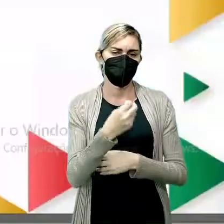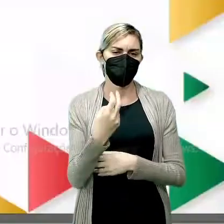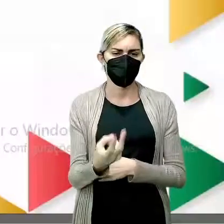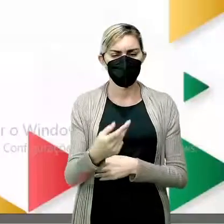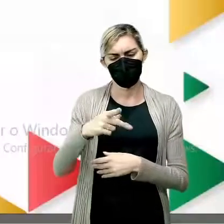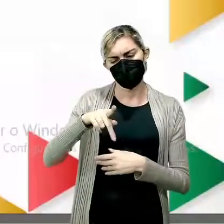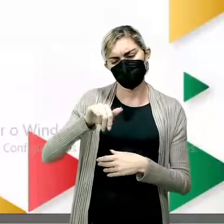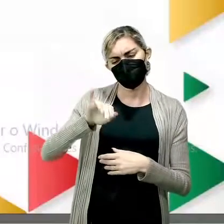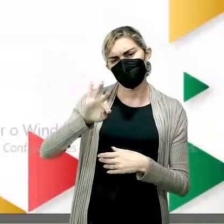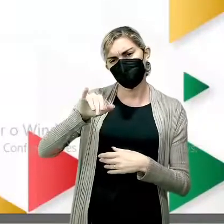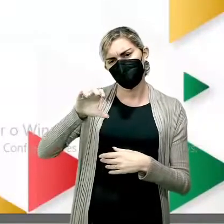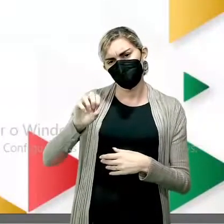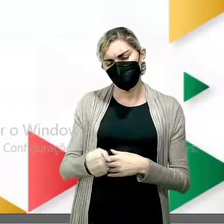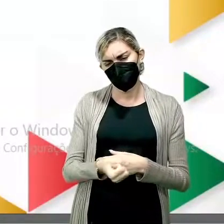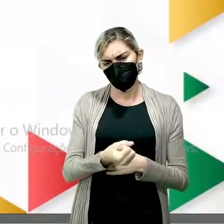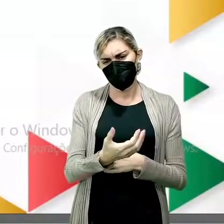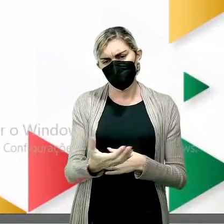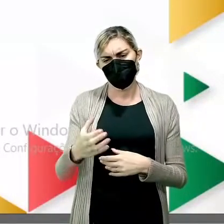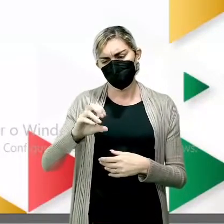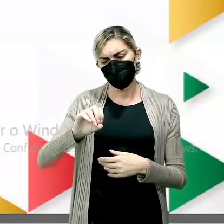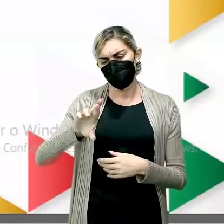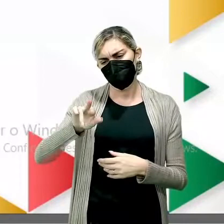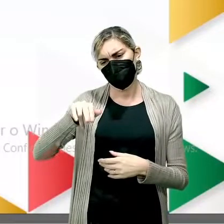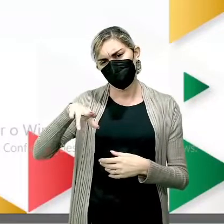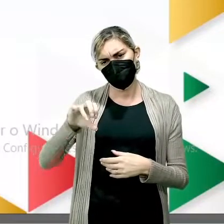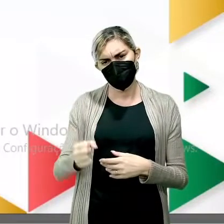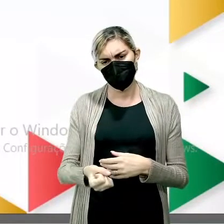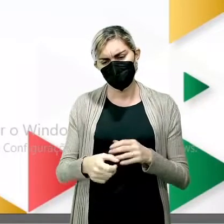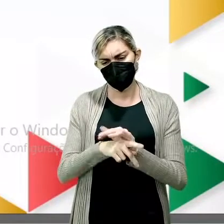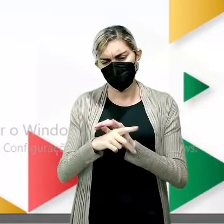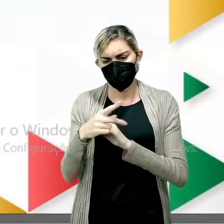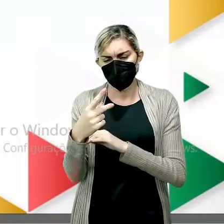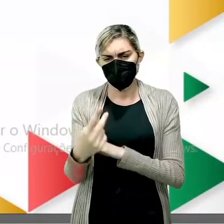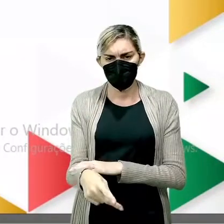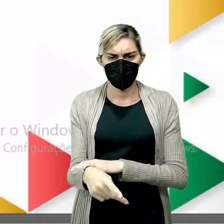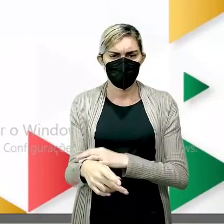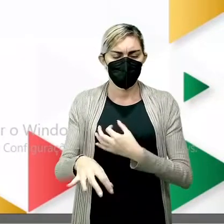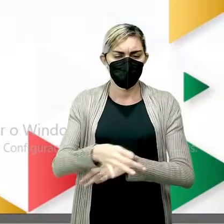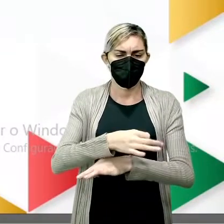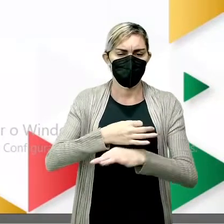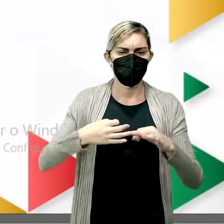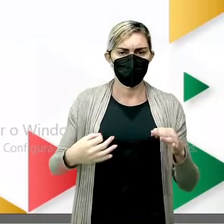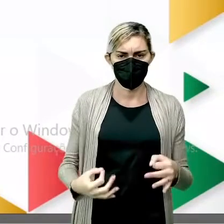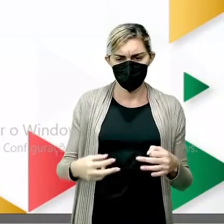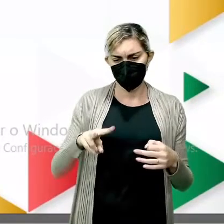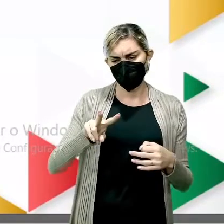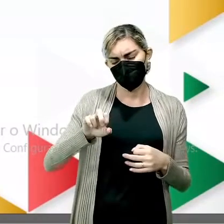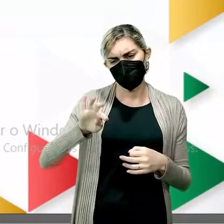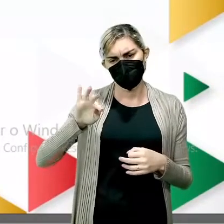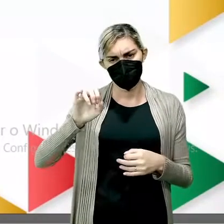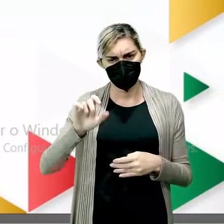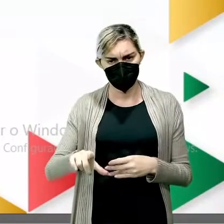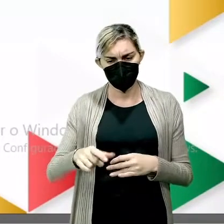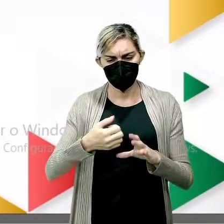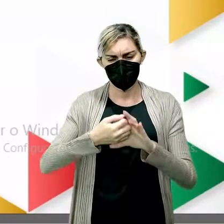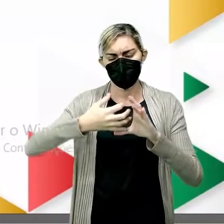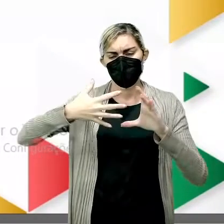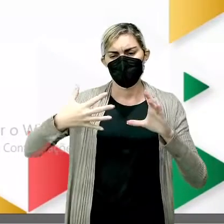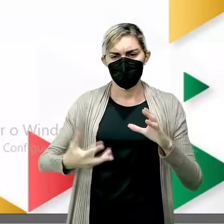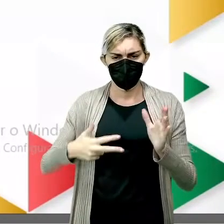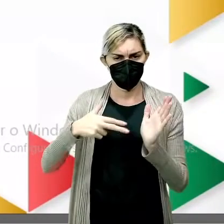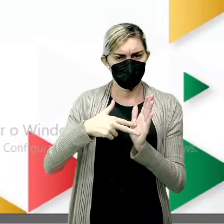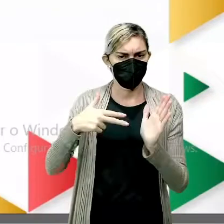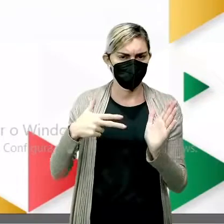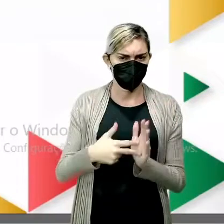plastídeos, que são organelas que são exclusivas das células vegetais e também caracterizam pela presença de